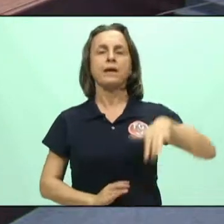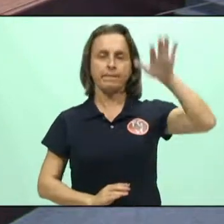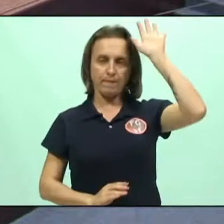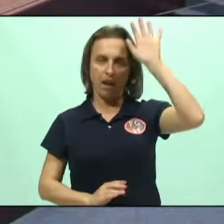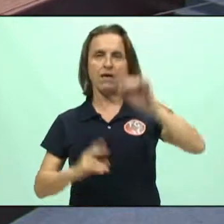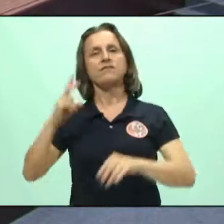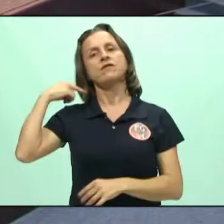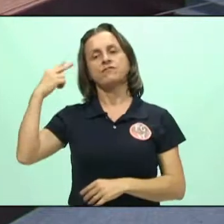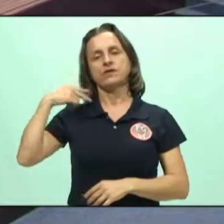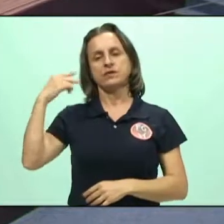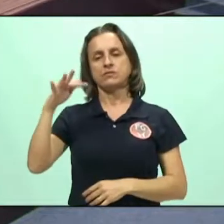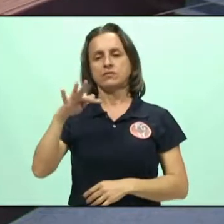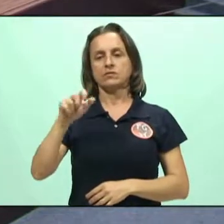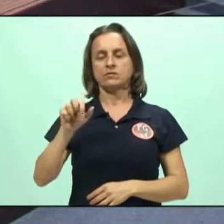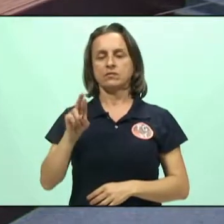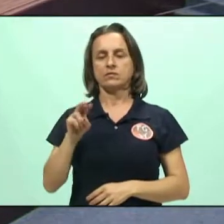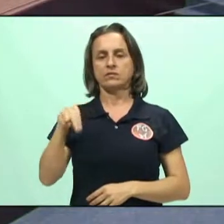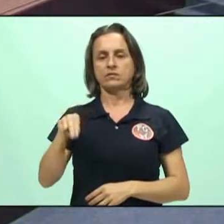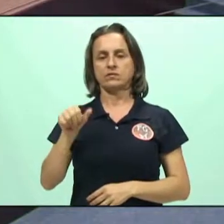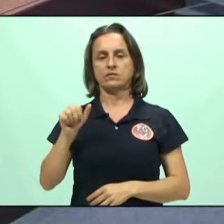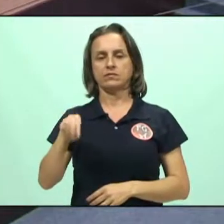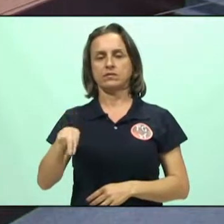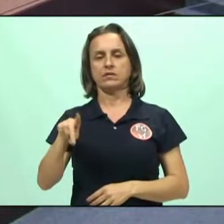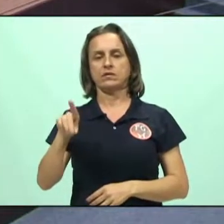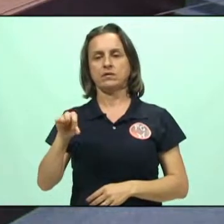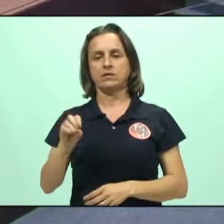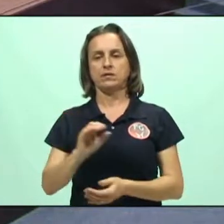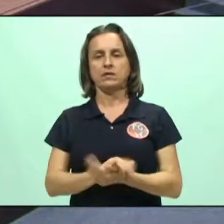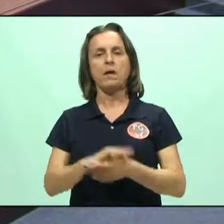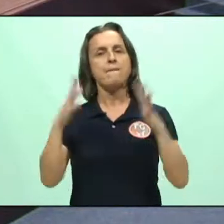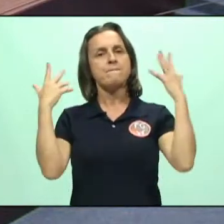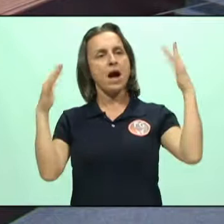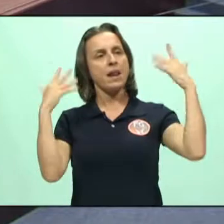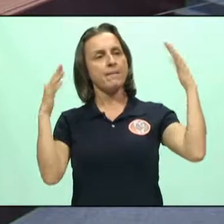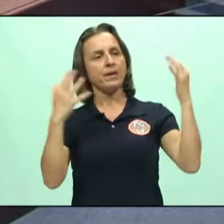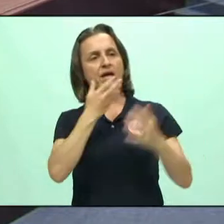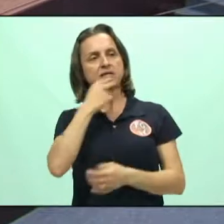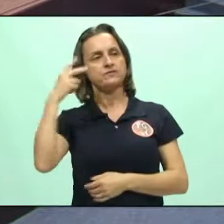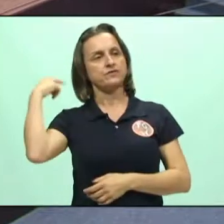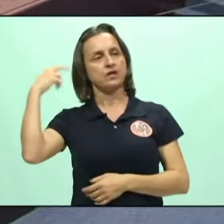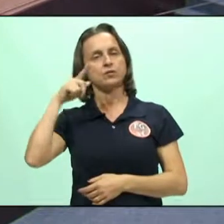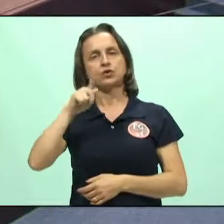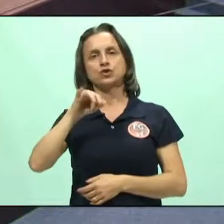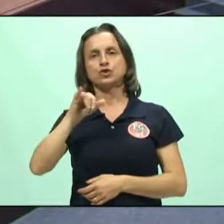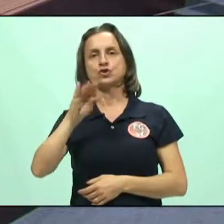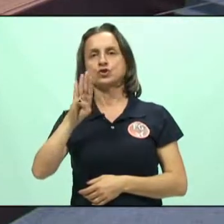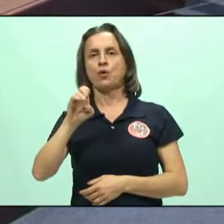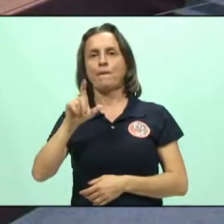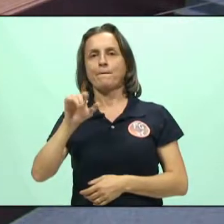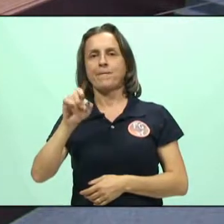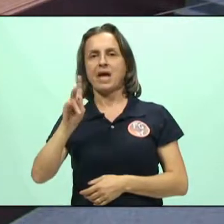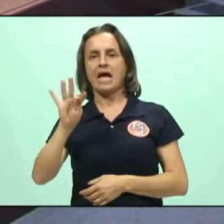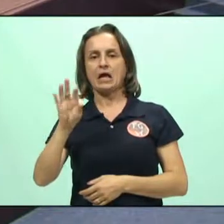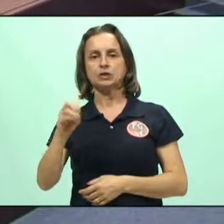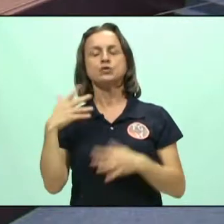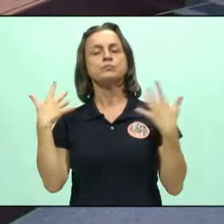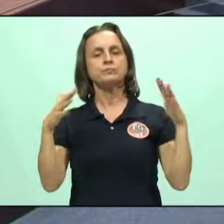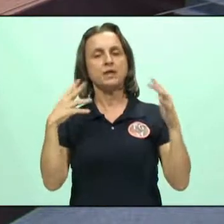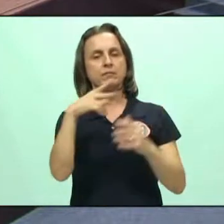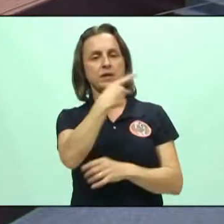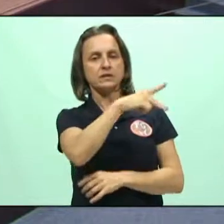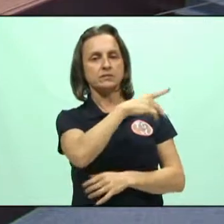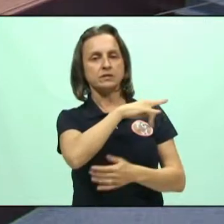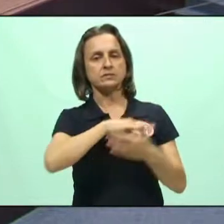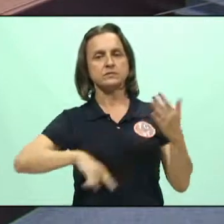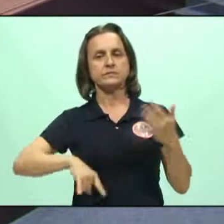muito bem vereador Gilberto Parabéns pelo seu requerimento né porque tem acontecido a gente tem visto aí